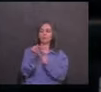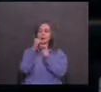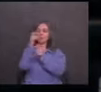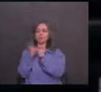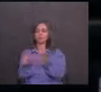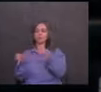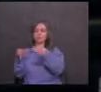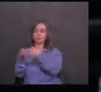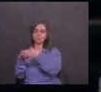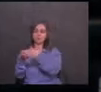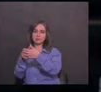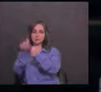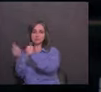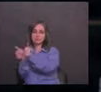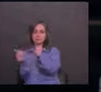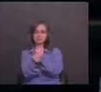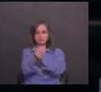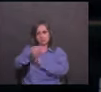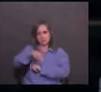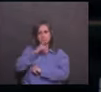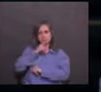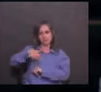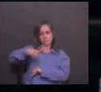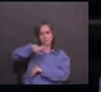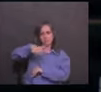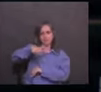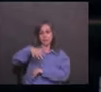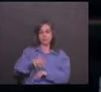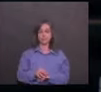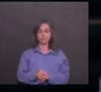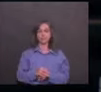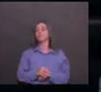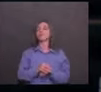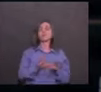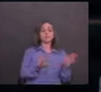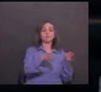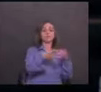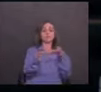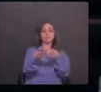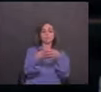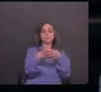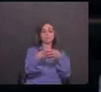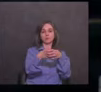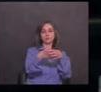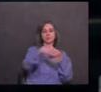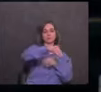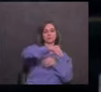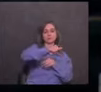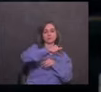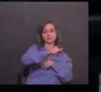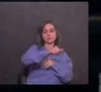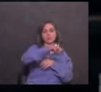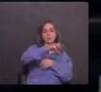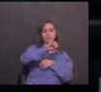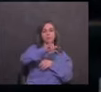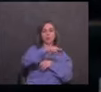desta Diocese de Leiria-Fátima. A primeira parte da vigília serão grupos das paróquias da Vigararia de Montreal. A segunda parte da